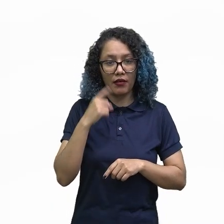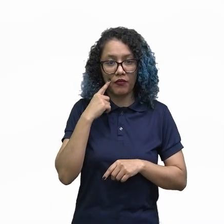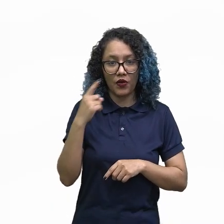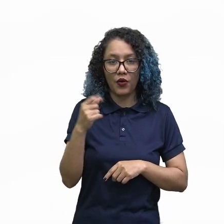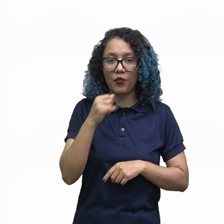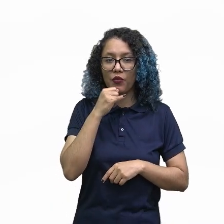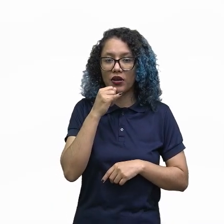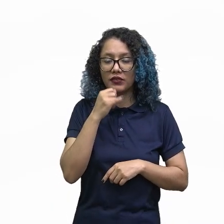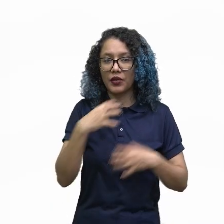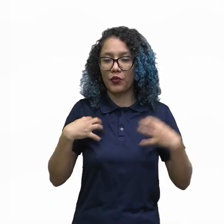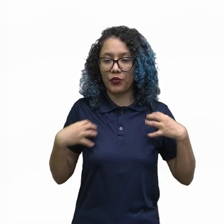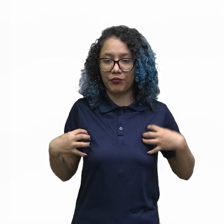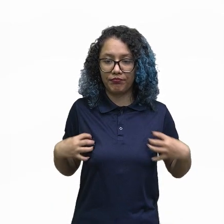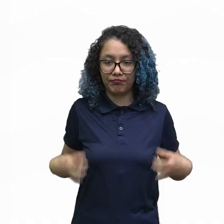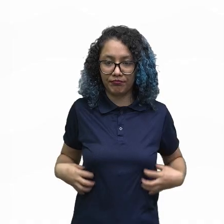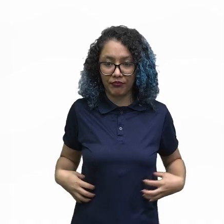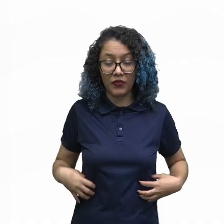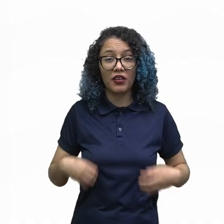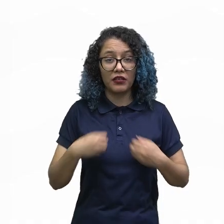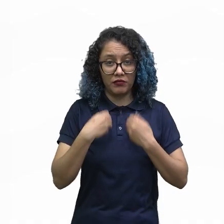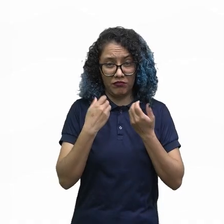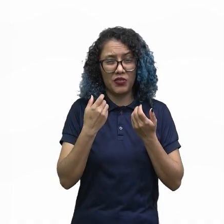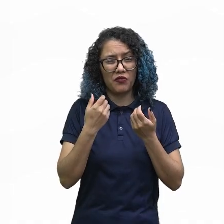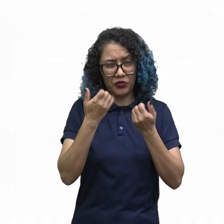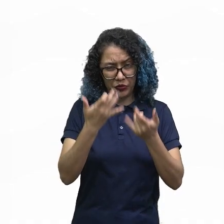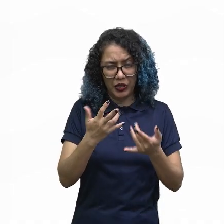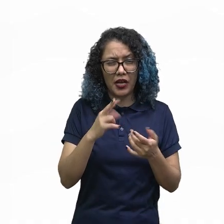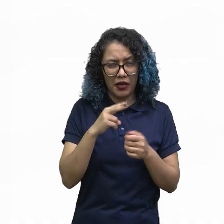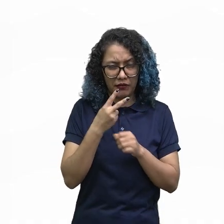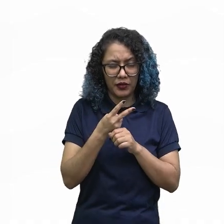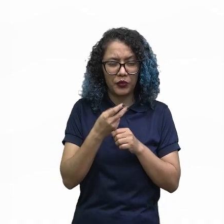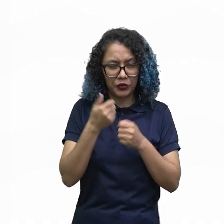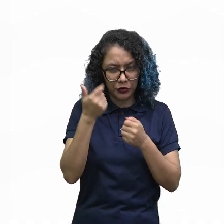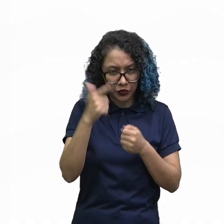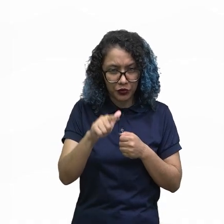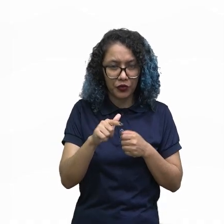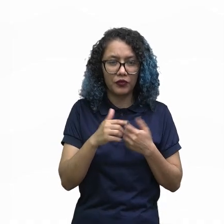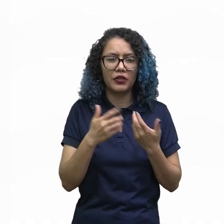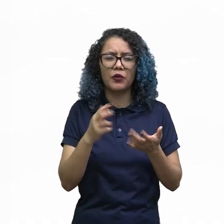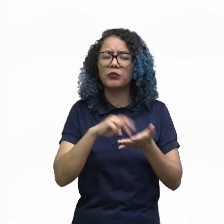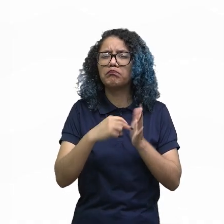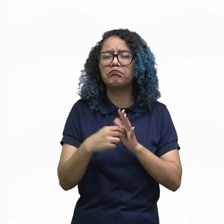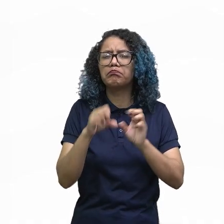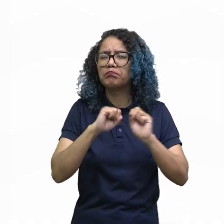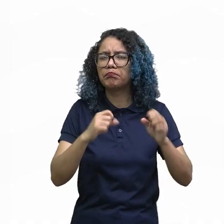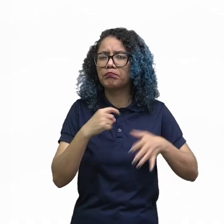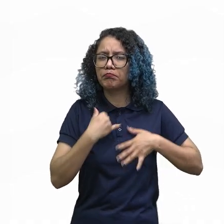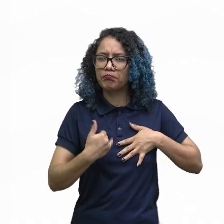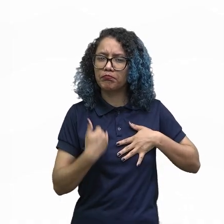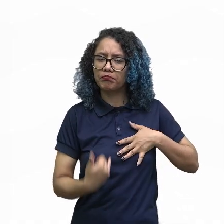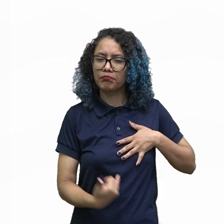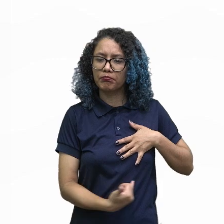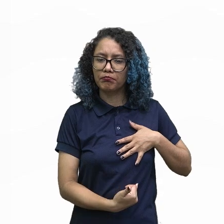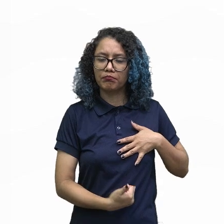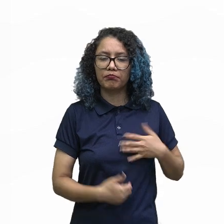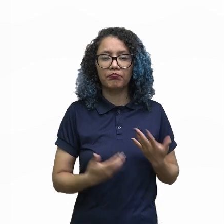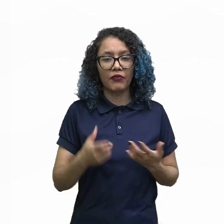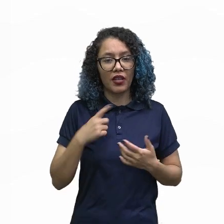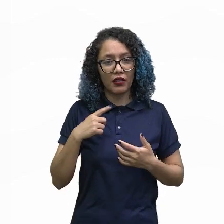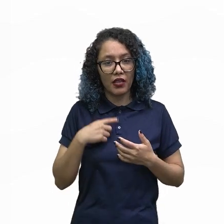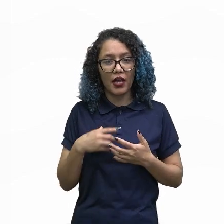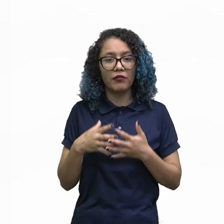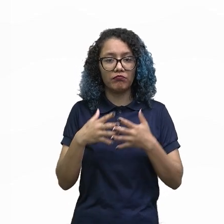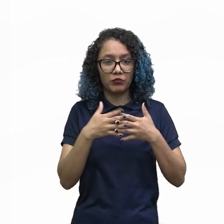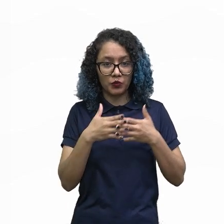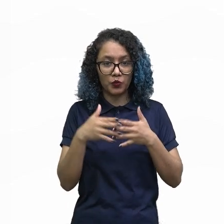dos linfonodos, né, que a gente vai já relembrar novamente. Então, o que é o sistema linfático? Ele é formado pelos